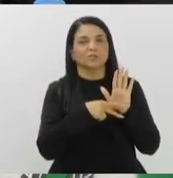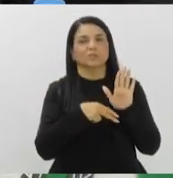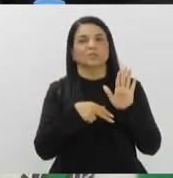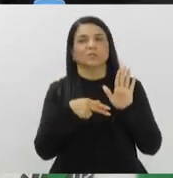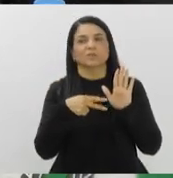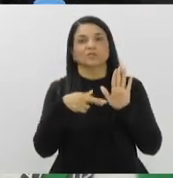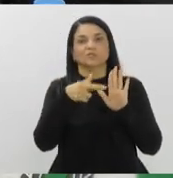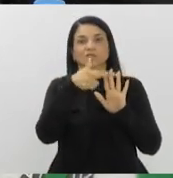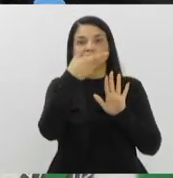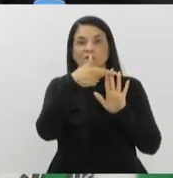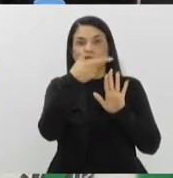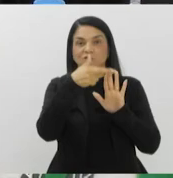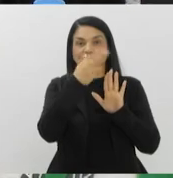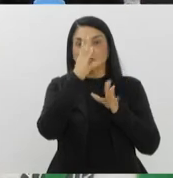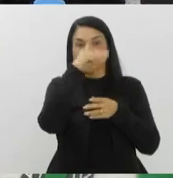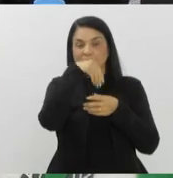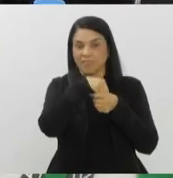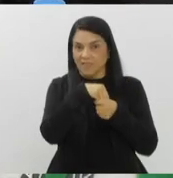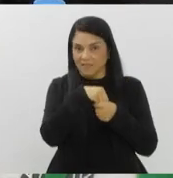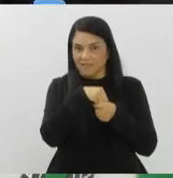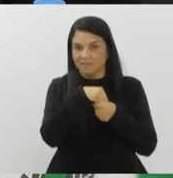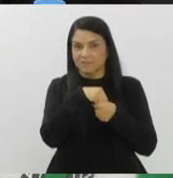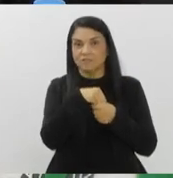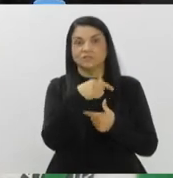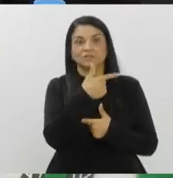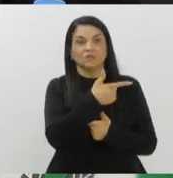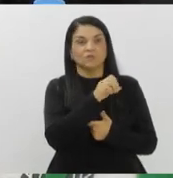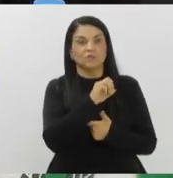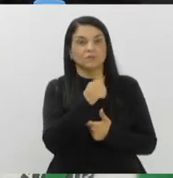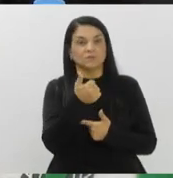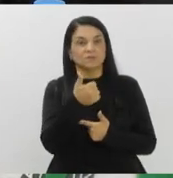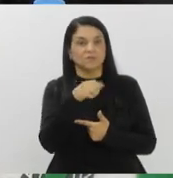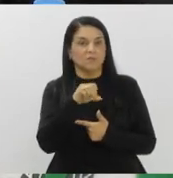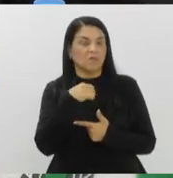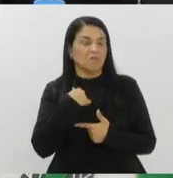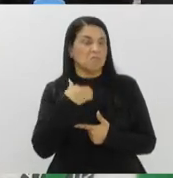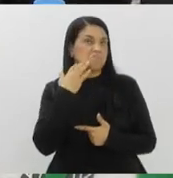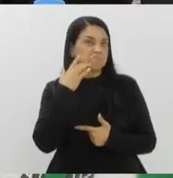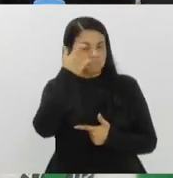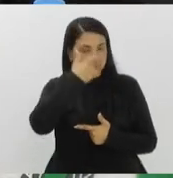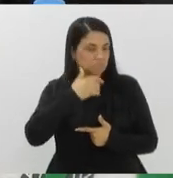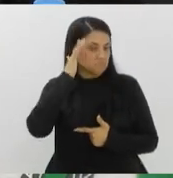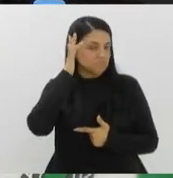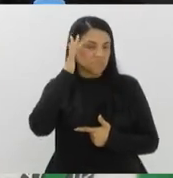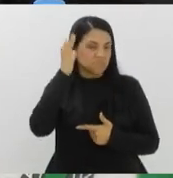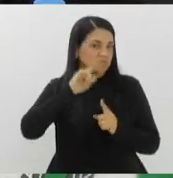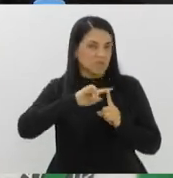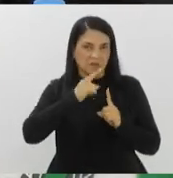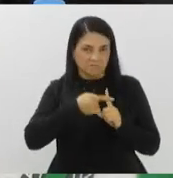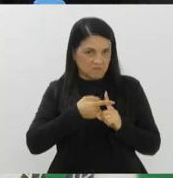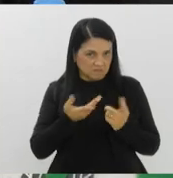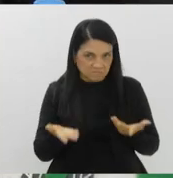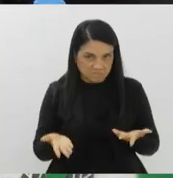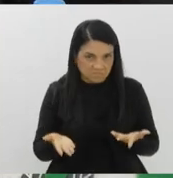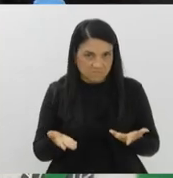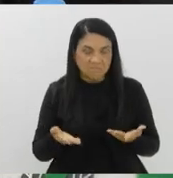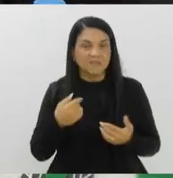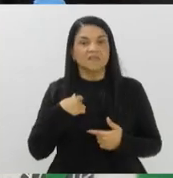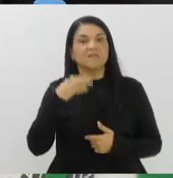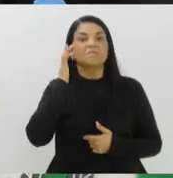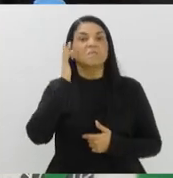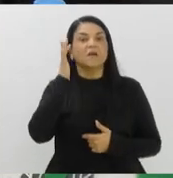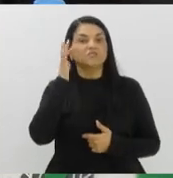de resolução interna, em 2019, quando eu nem sonhava em engravidar. Então, você imagina